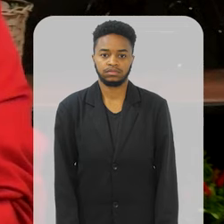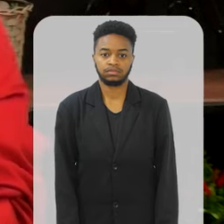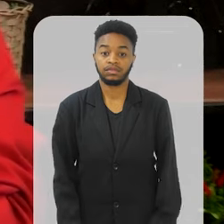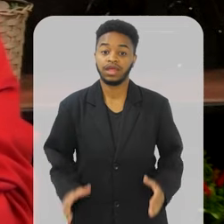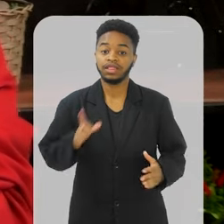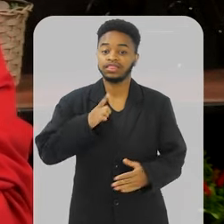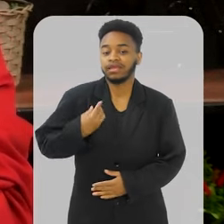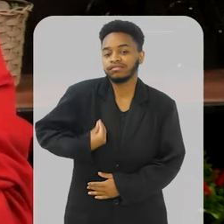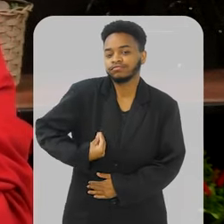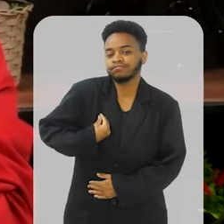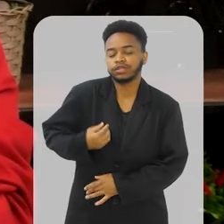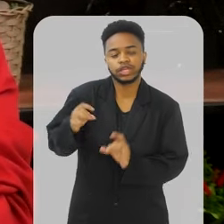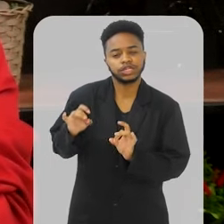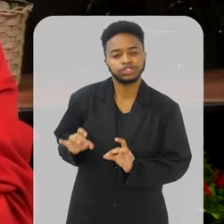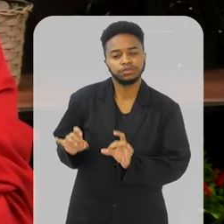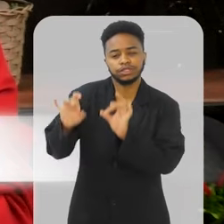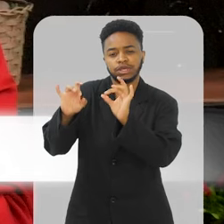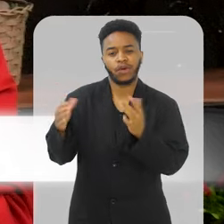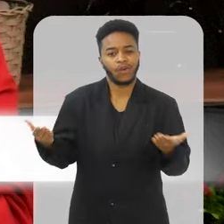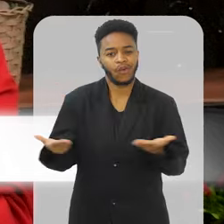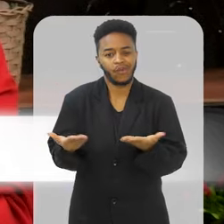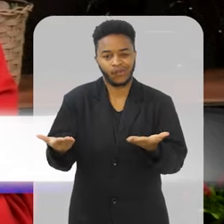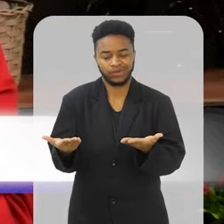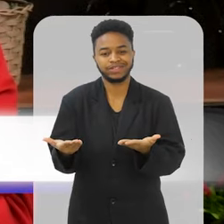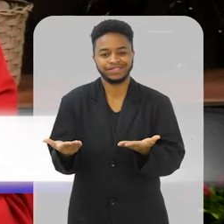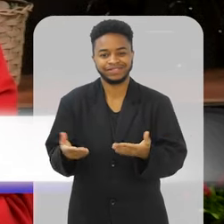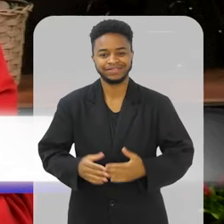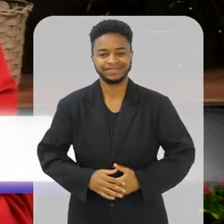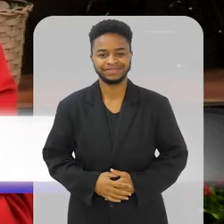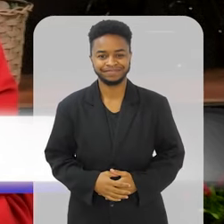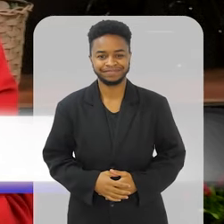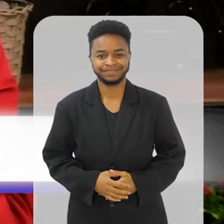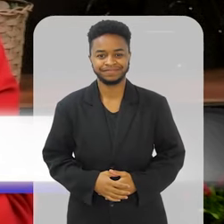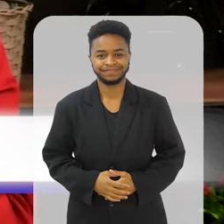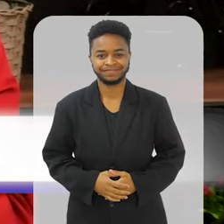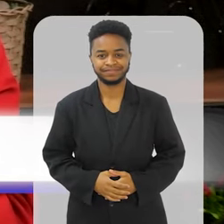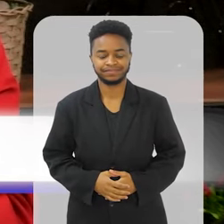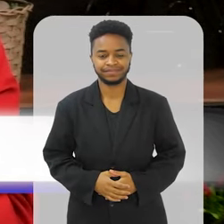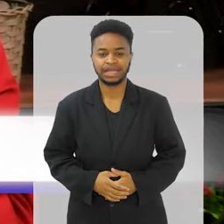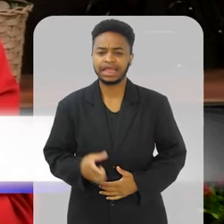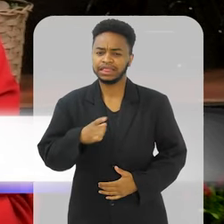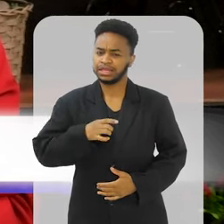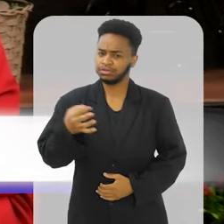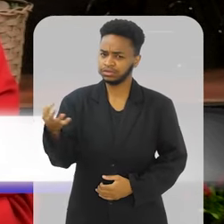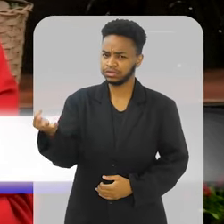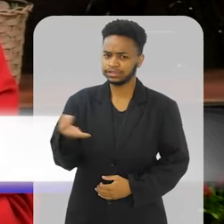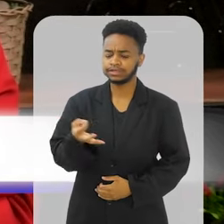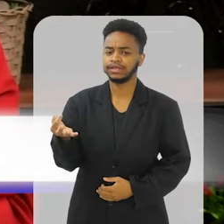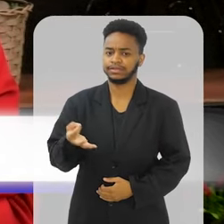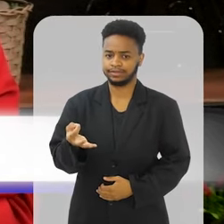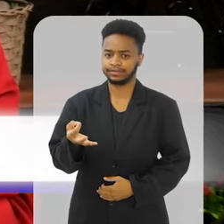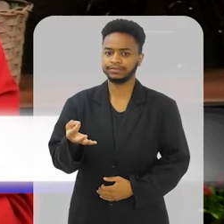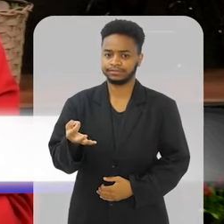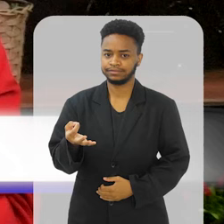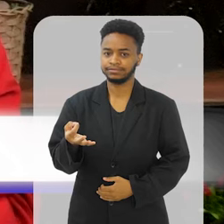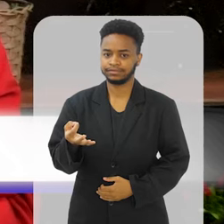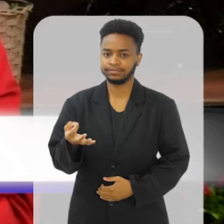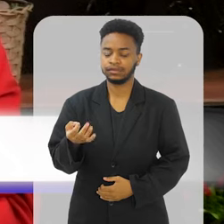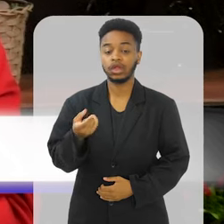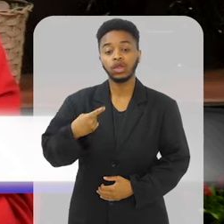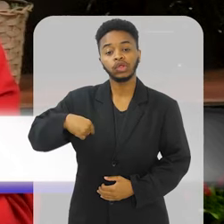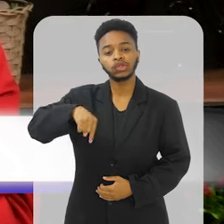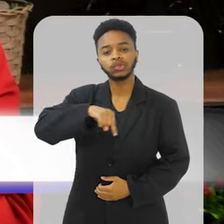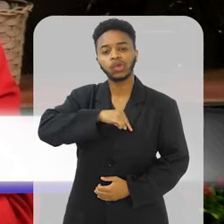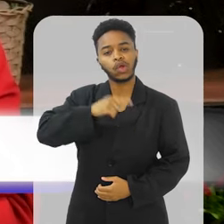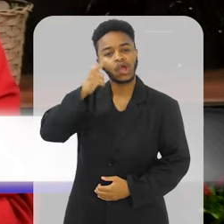uma presença especialíssima no nosso programa de hoje e com certeza nós